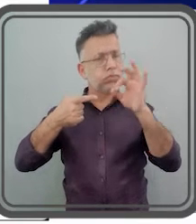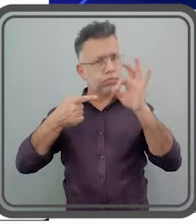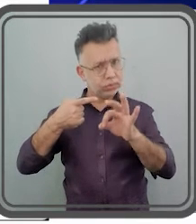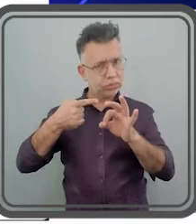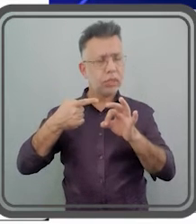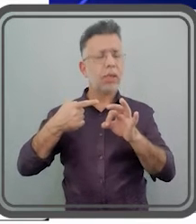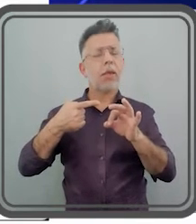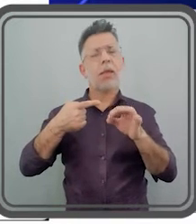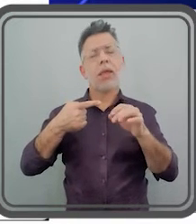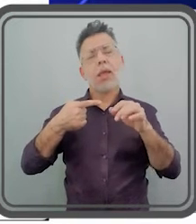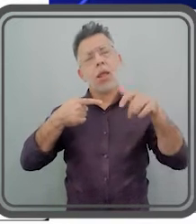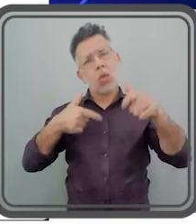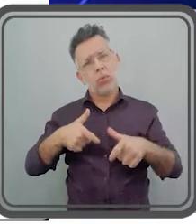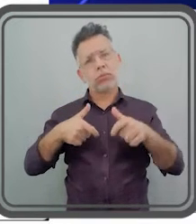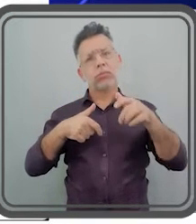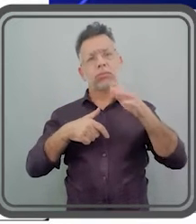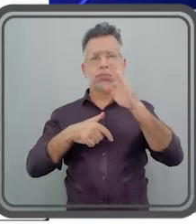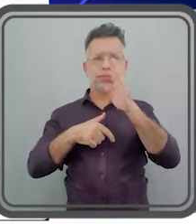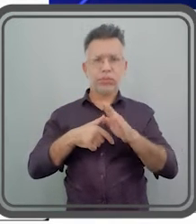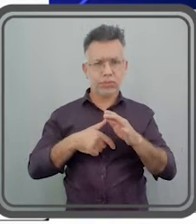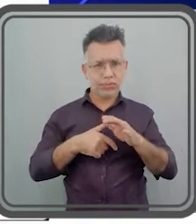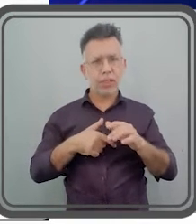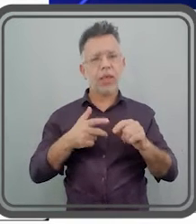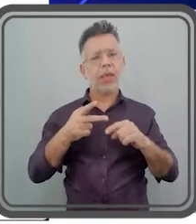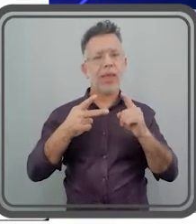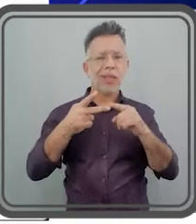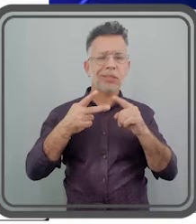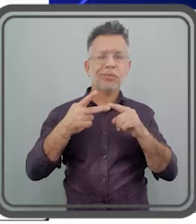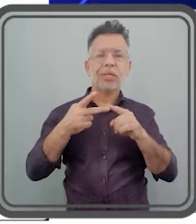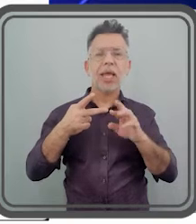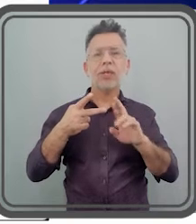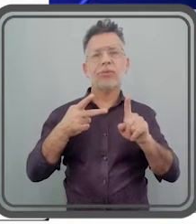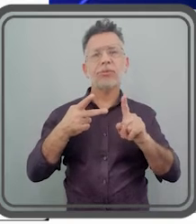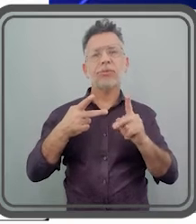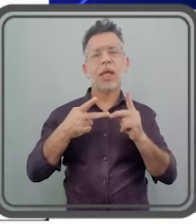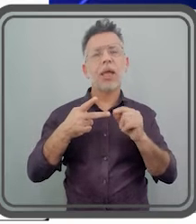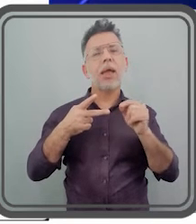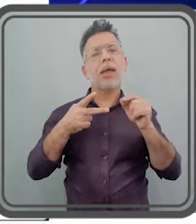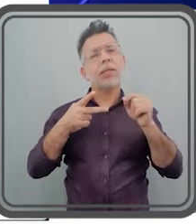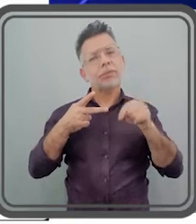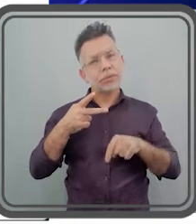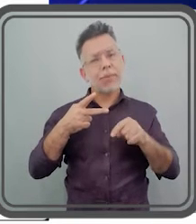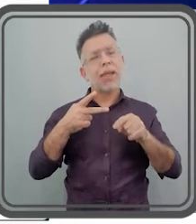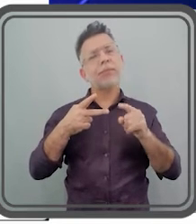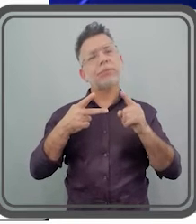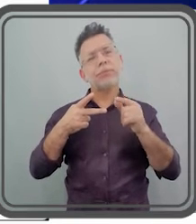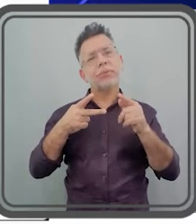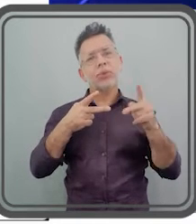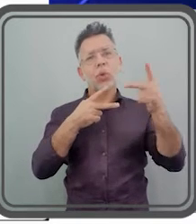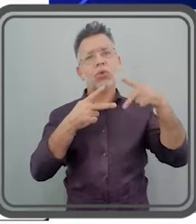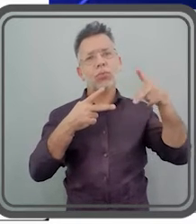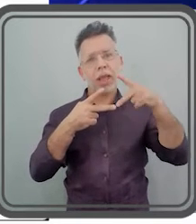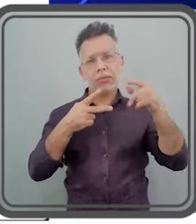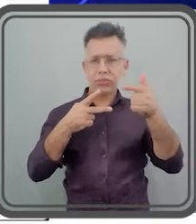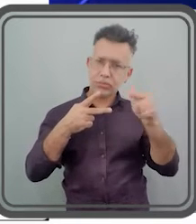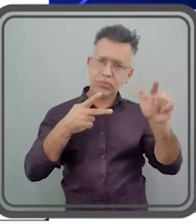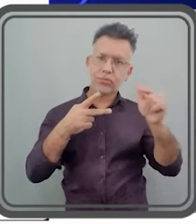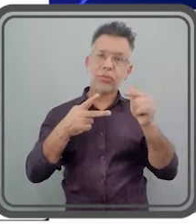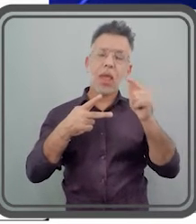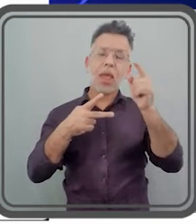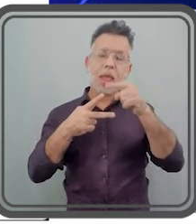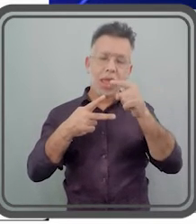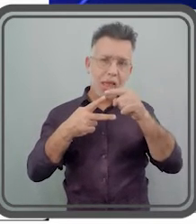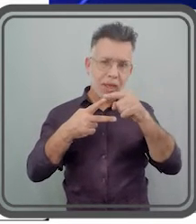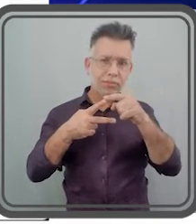consolidado buscar domésticas e internacionais e o segundo o gráfico é a diferenciação de Lucas domésticas e internacionais né então domésticas